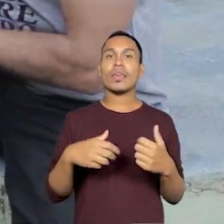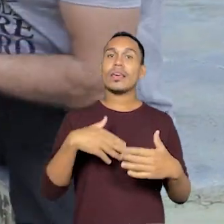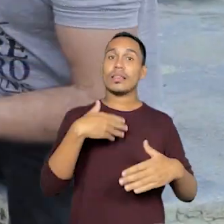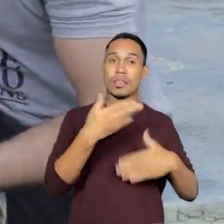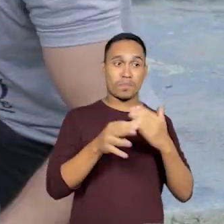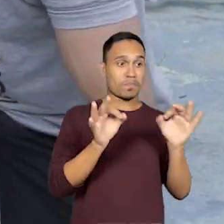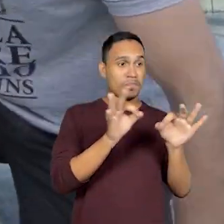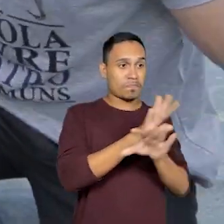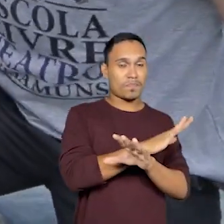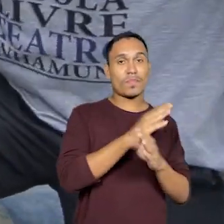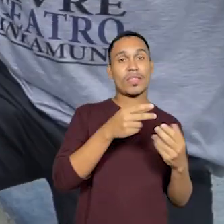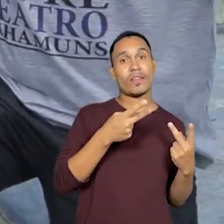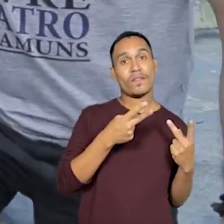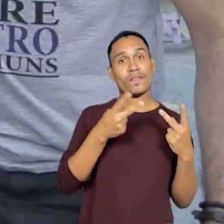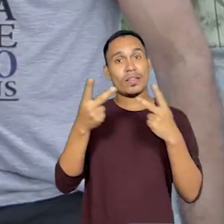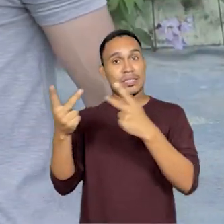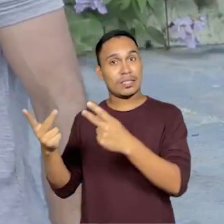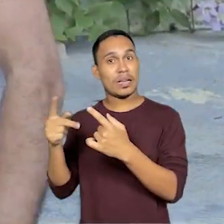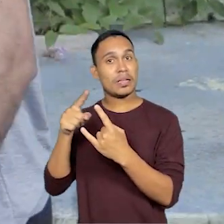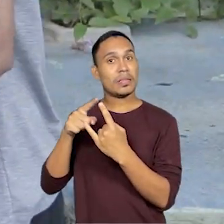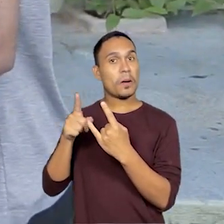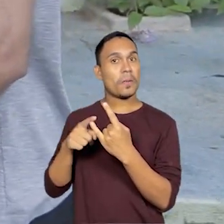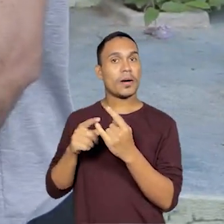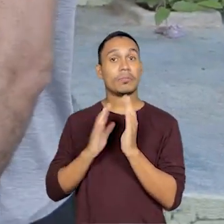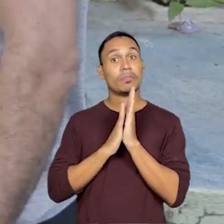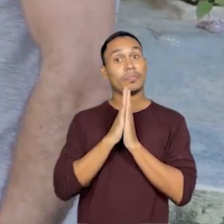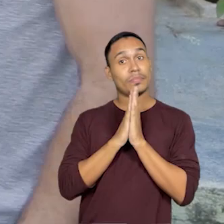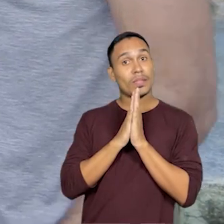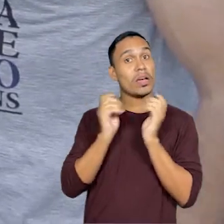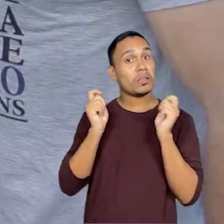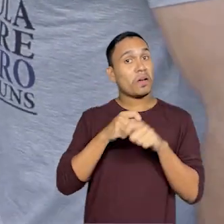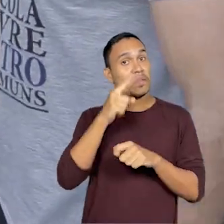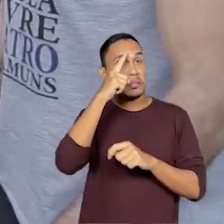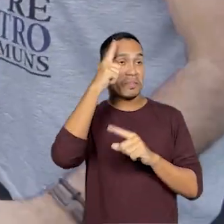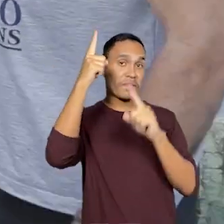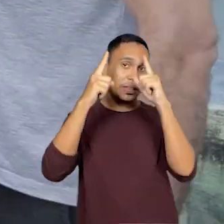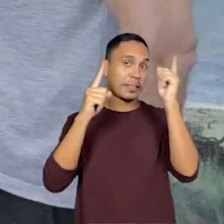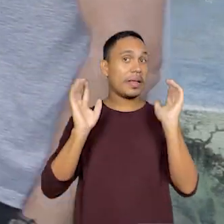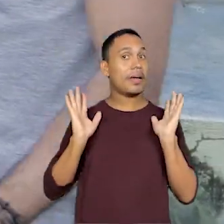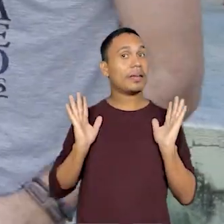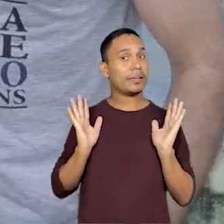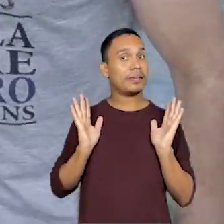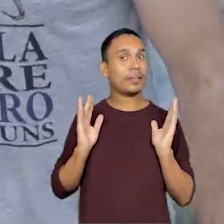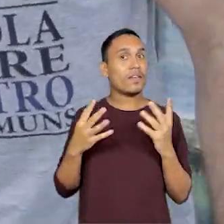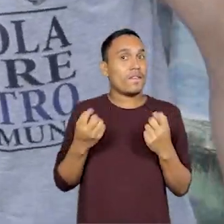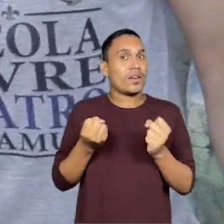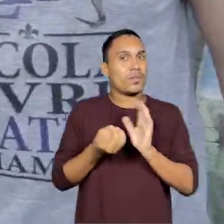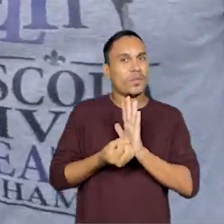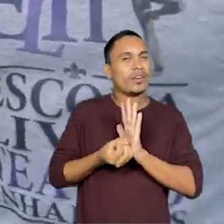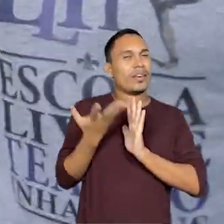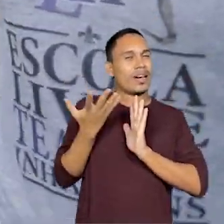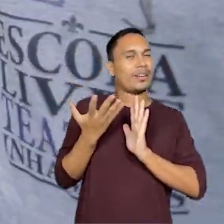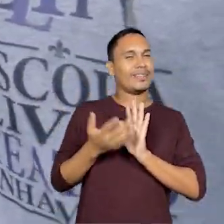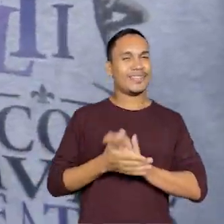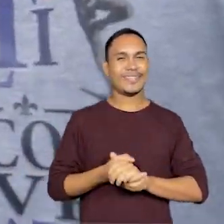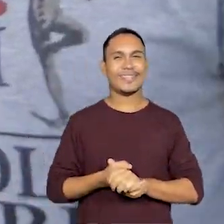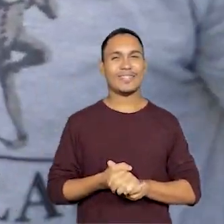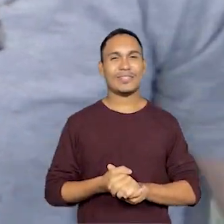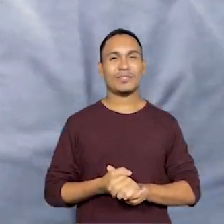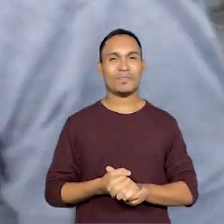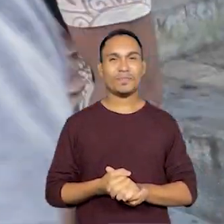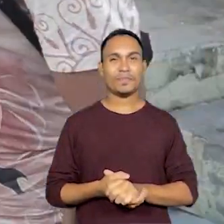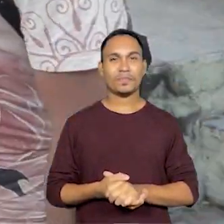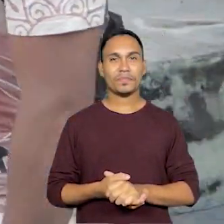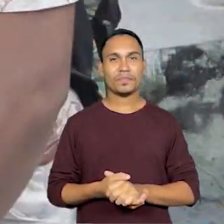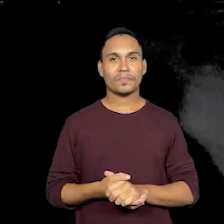outro maravilha. Espaço lá, certo? Quem sabe inventar algum babado. Vamos criar, vamos inventar, vamos criar. Com certeza, né? Criar. Tainária caminha